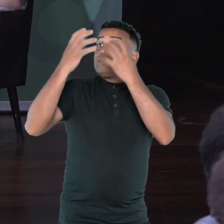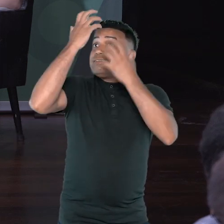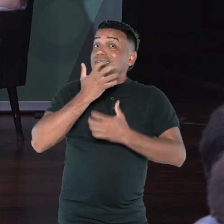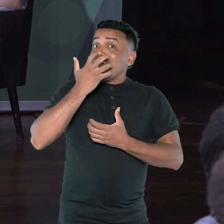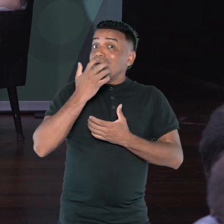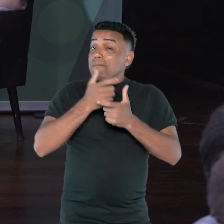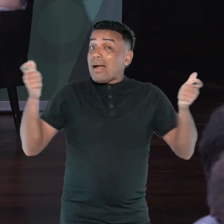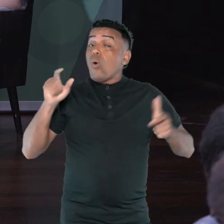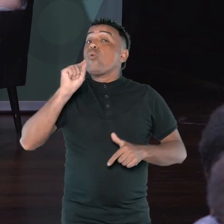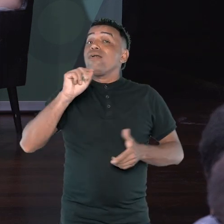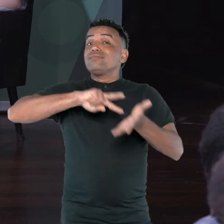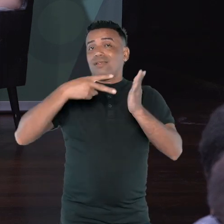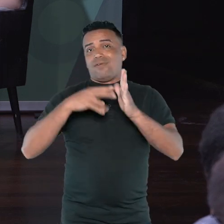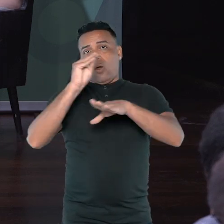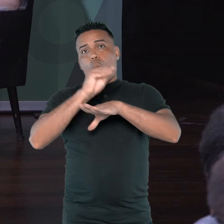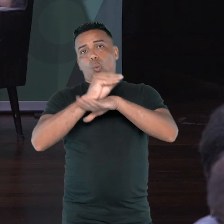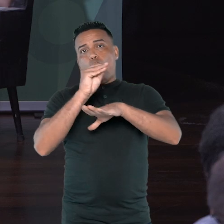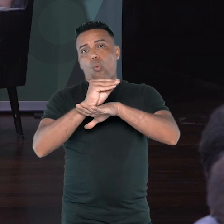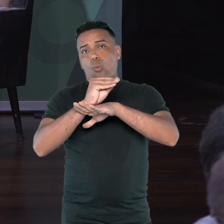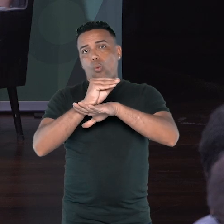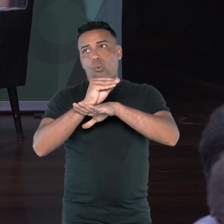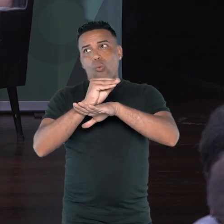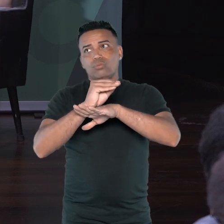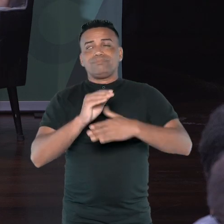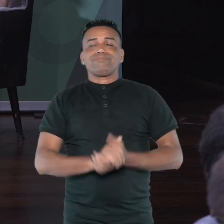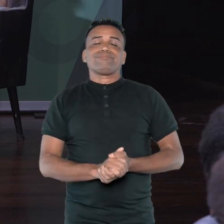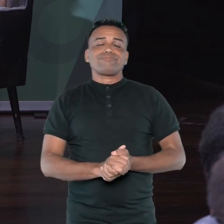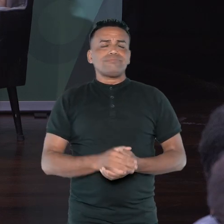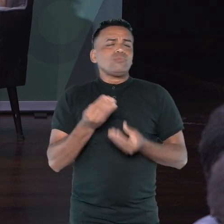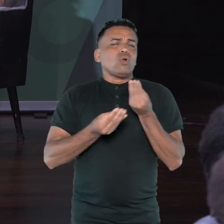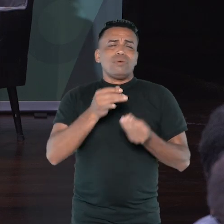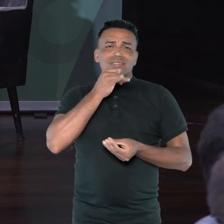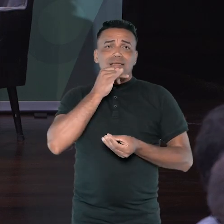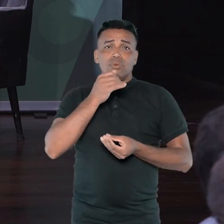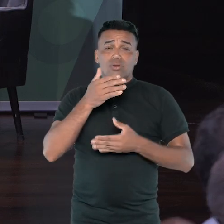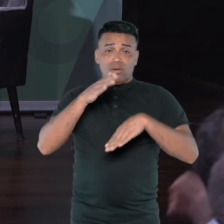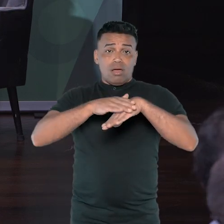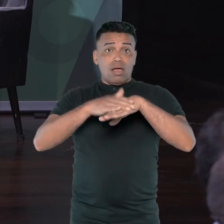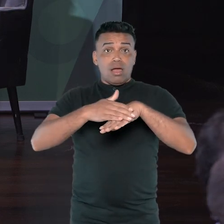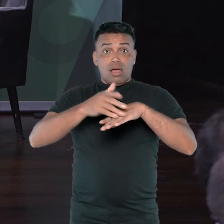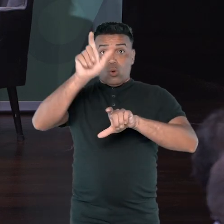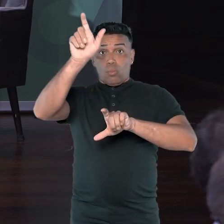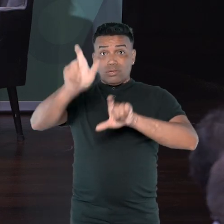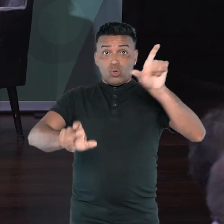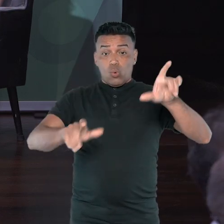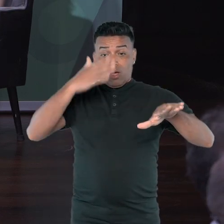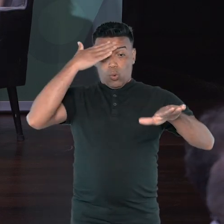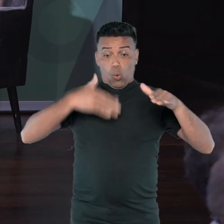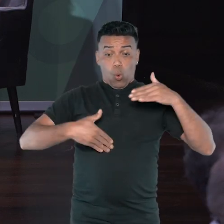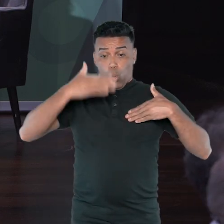que é o cuidado. É como se tivesse uma situação presente nesse corpo, assim, que, de alguma forma, informaria